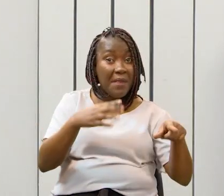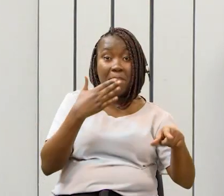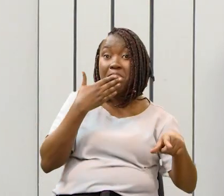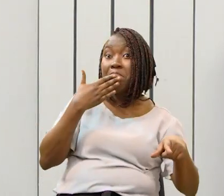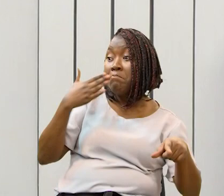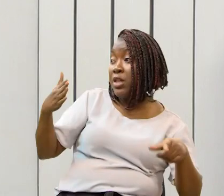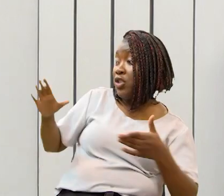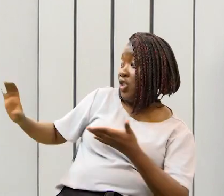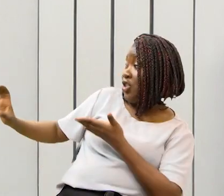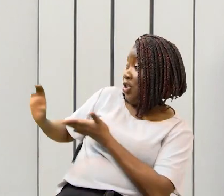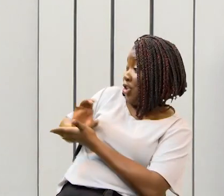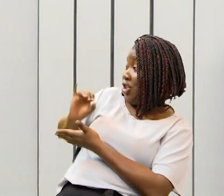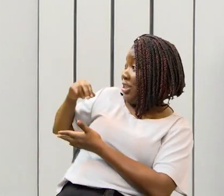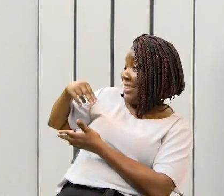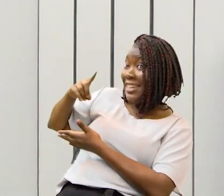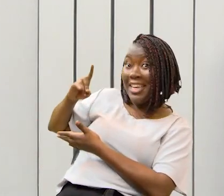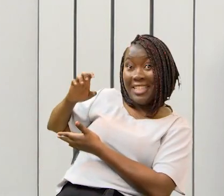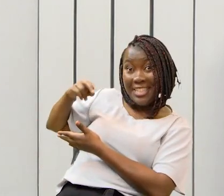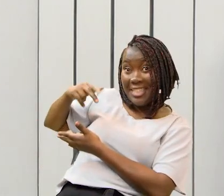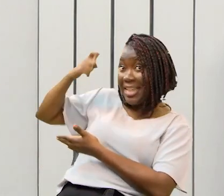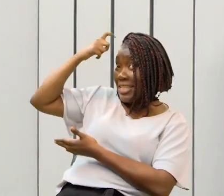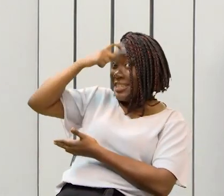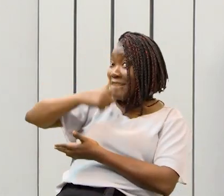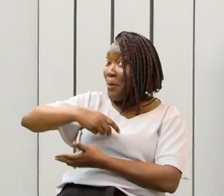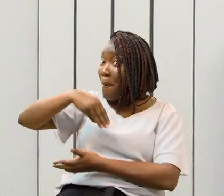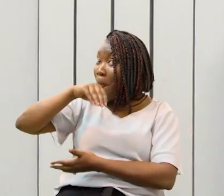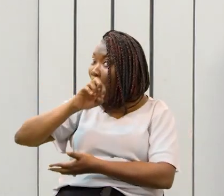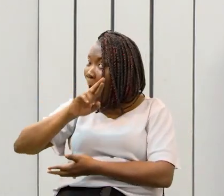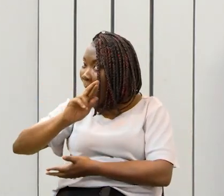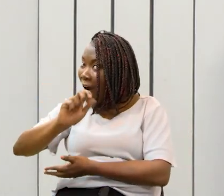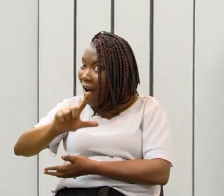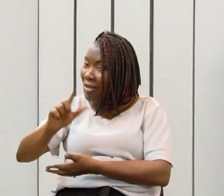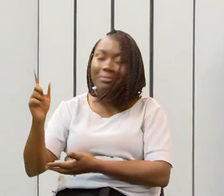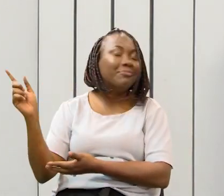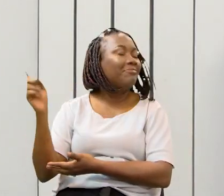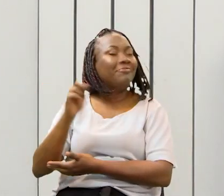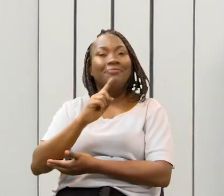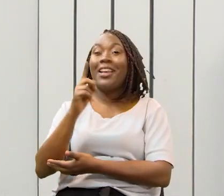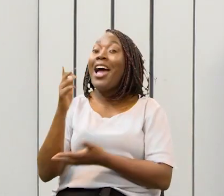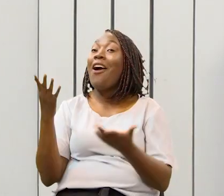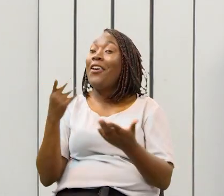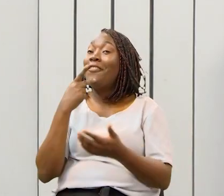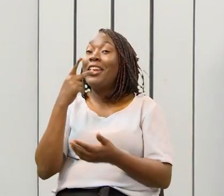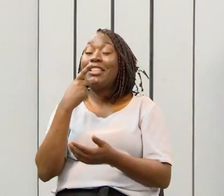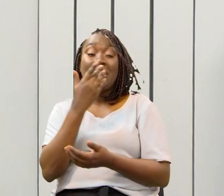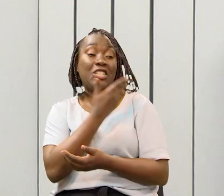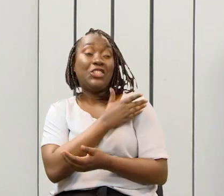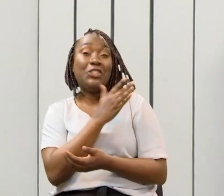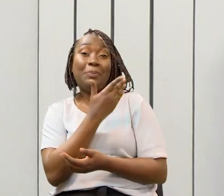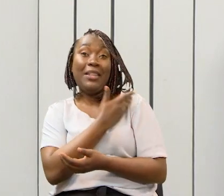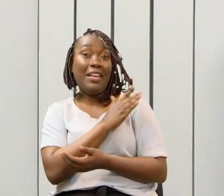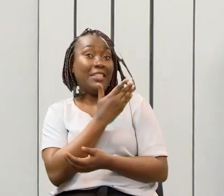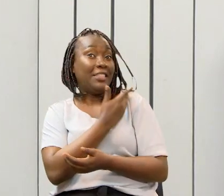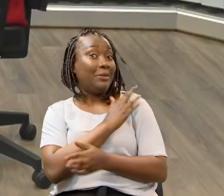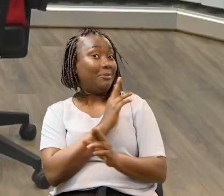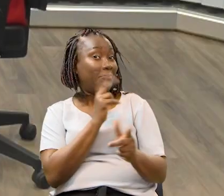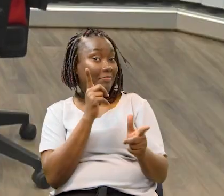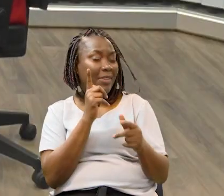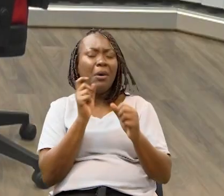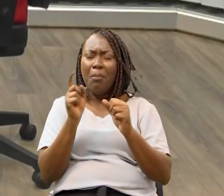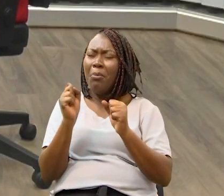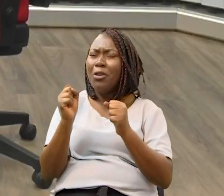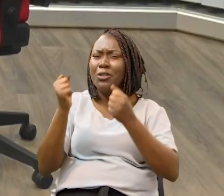peçam indenização por danos morais. Agora nós estamos falando da discriminação, né? Você pode explicar para a gente esse trecho?